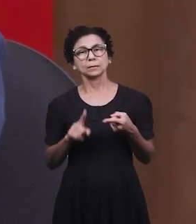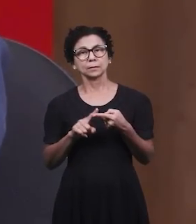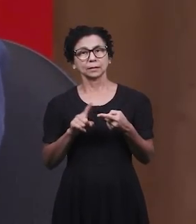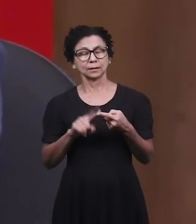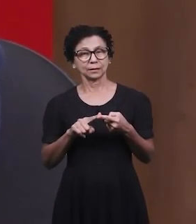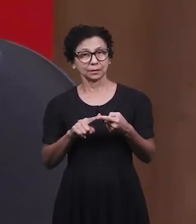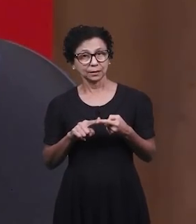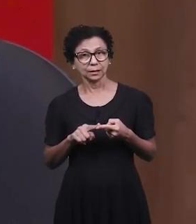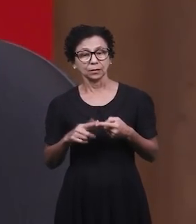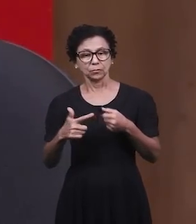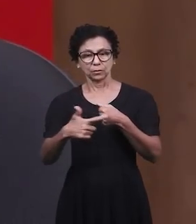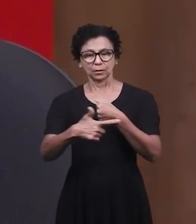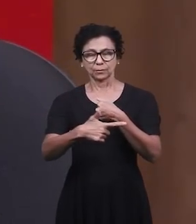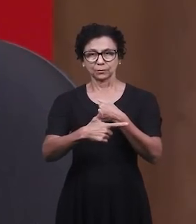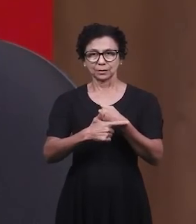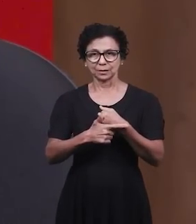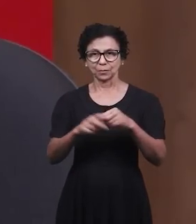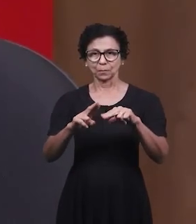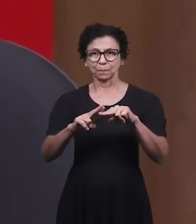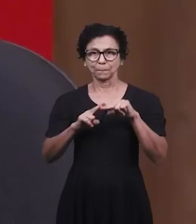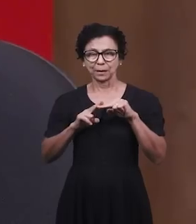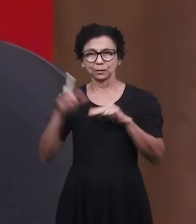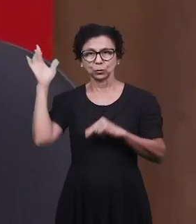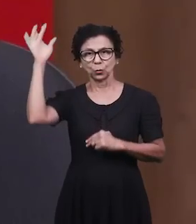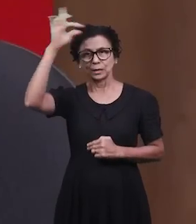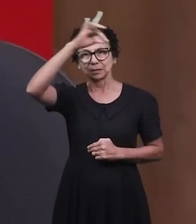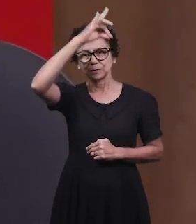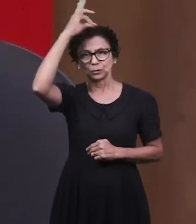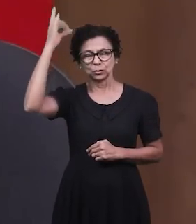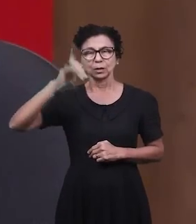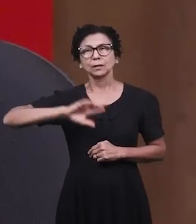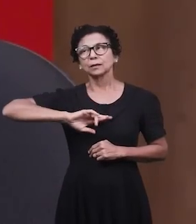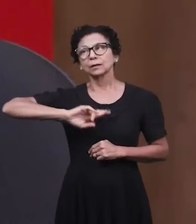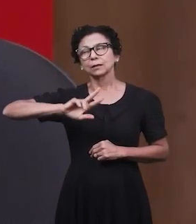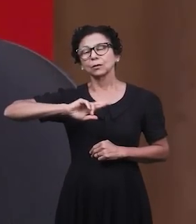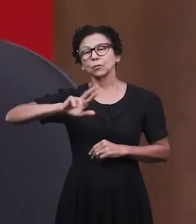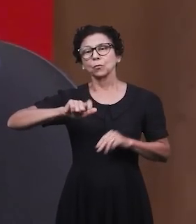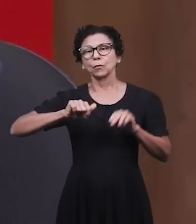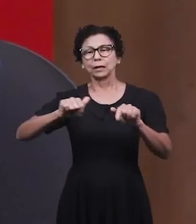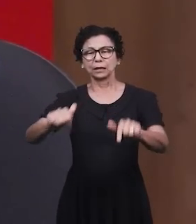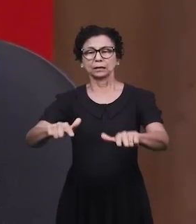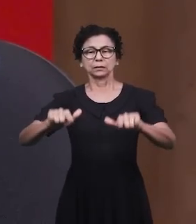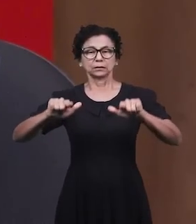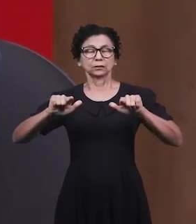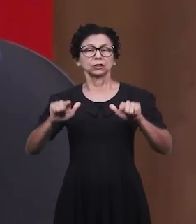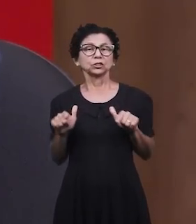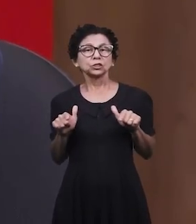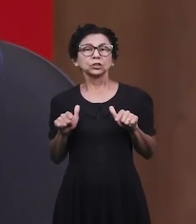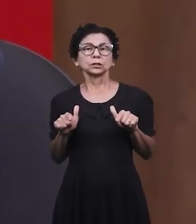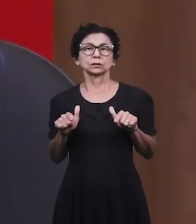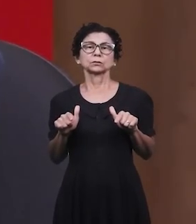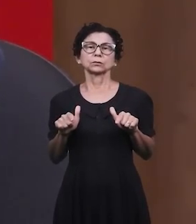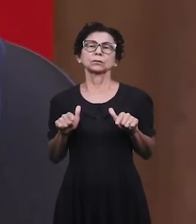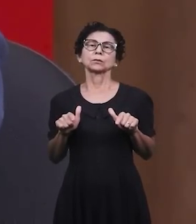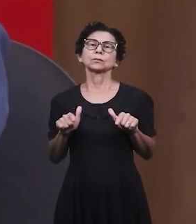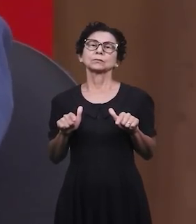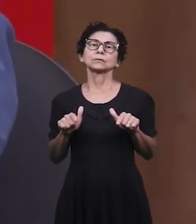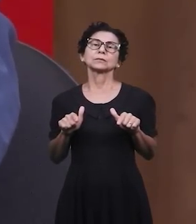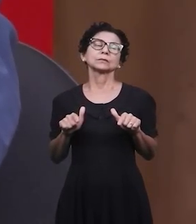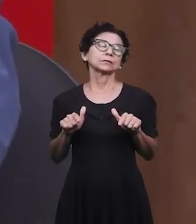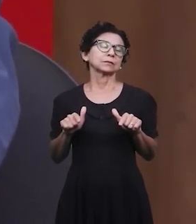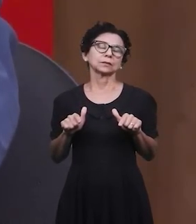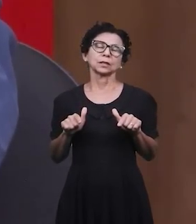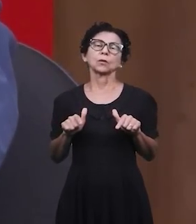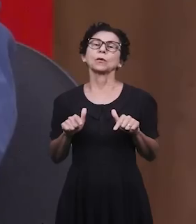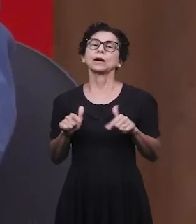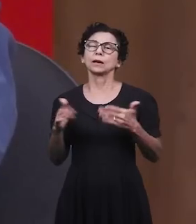como é o nosso caso, aí já não é mais título, não é mais um bacharelado, ali já é uma função delegada